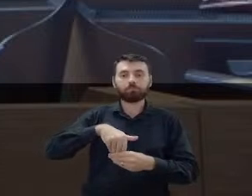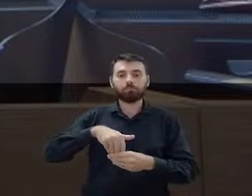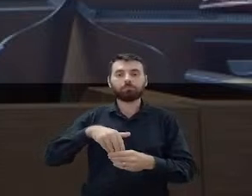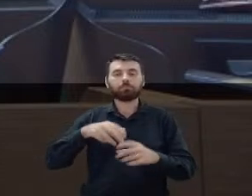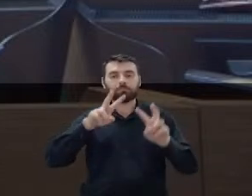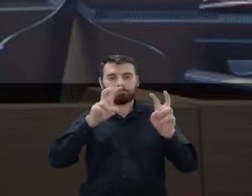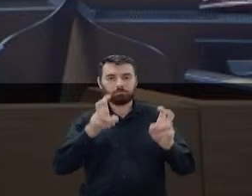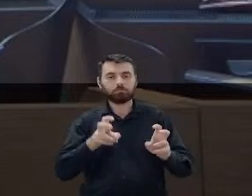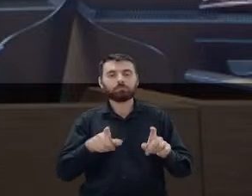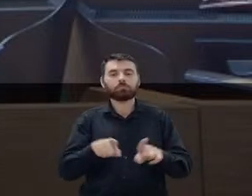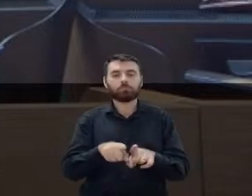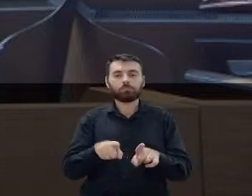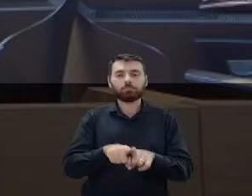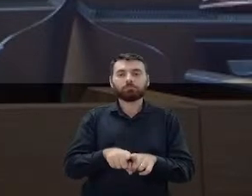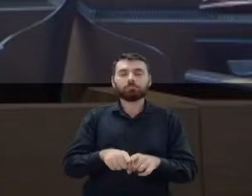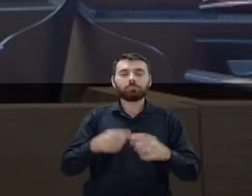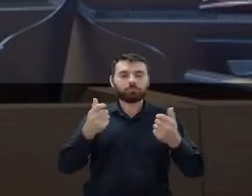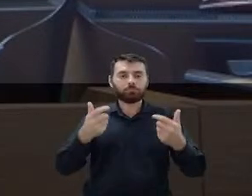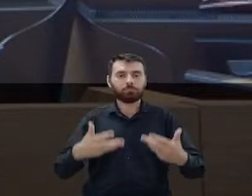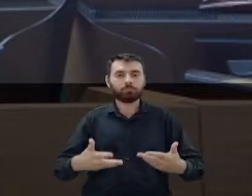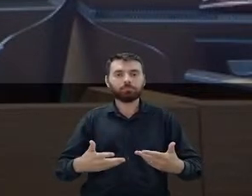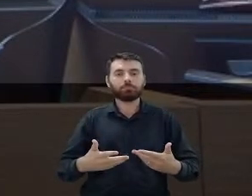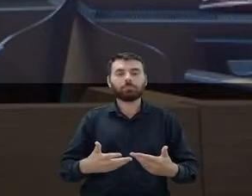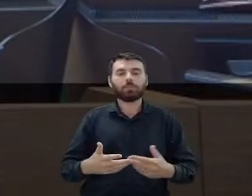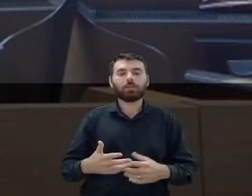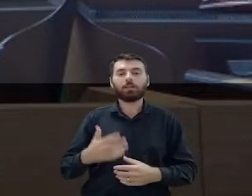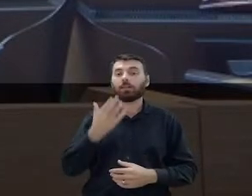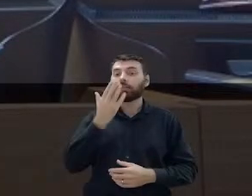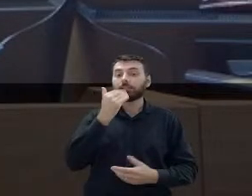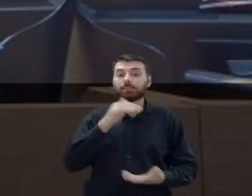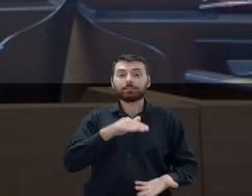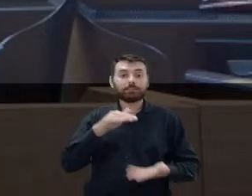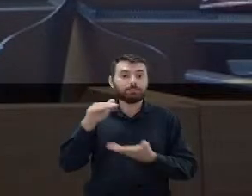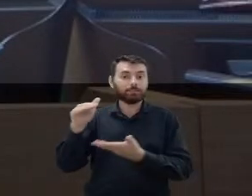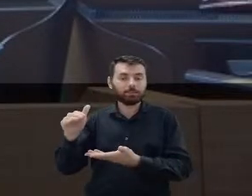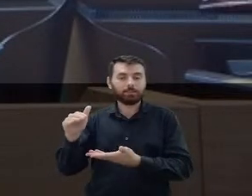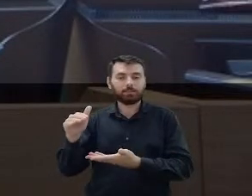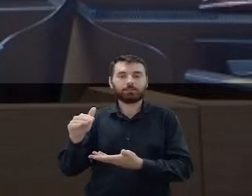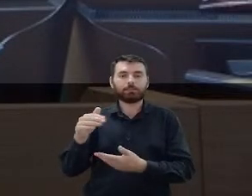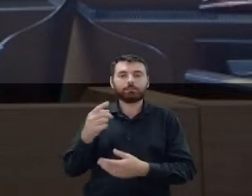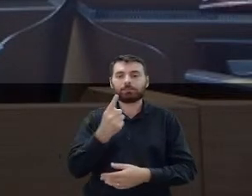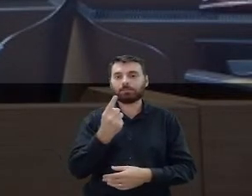13ª sexta alimentação. A sentença exequenda